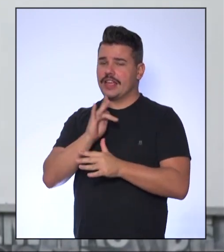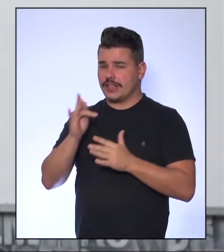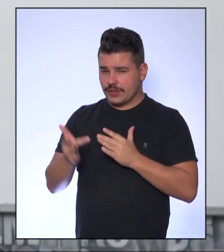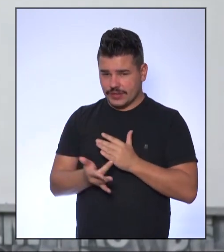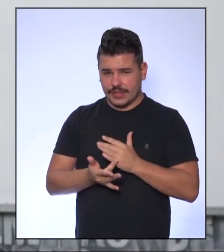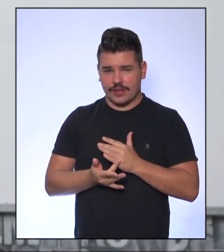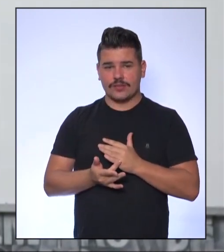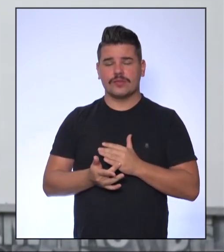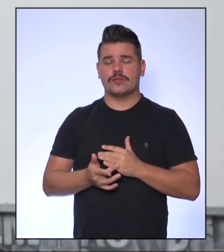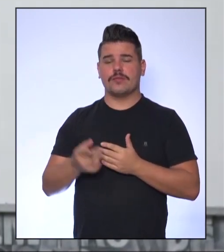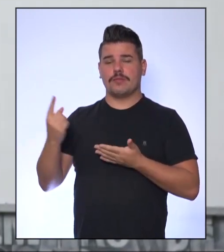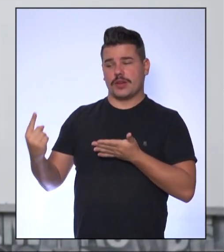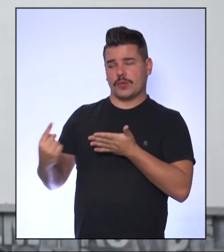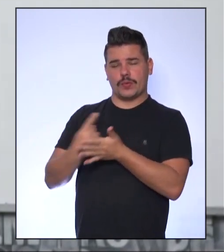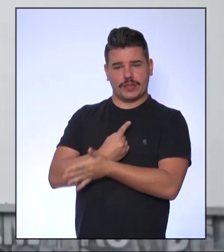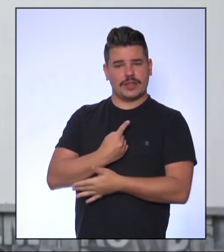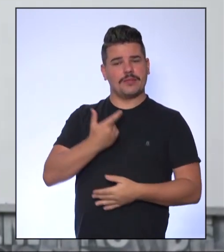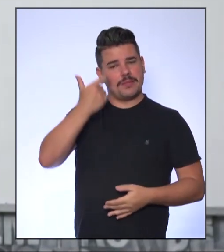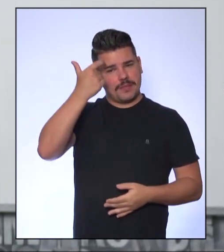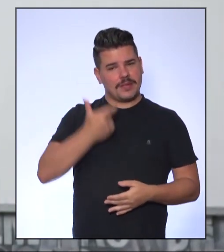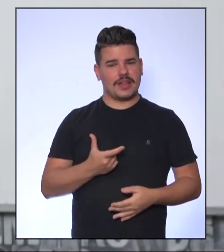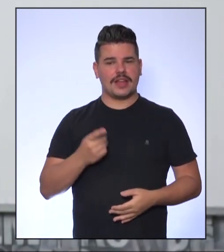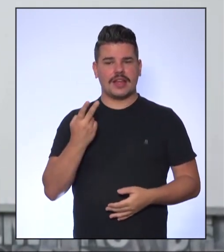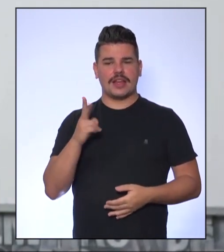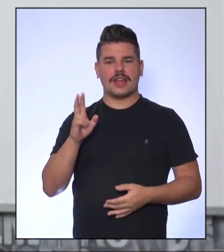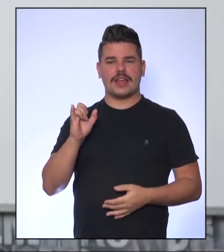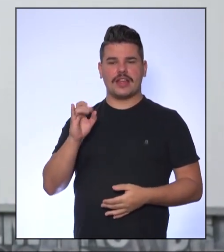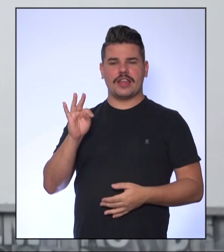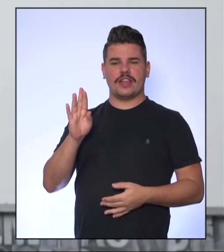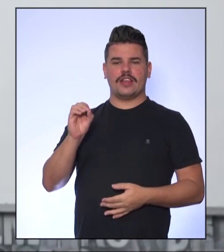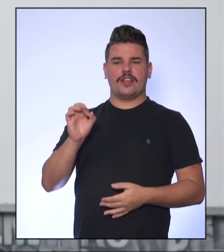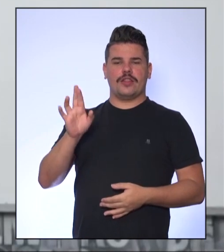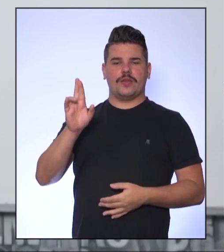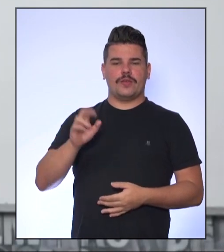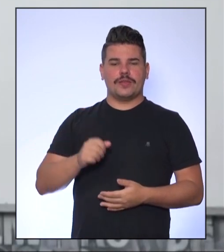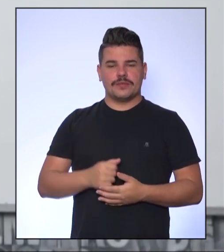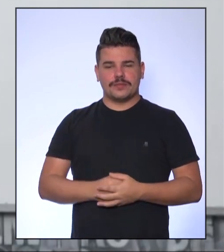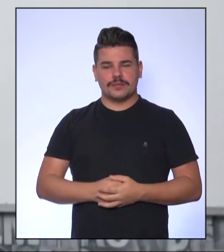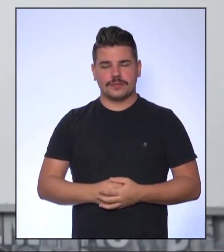para o Heitor. Vamos aqui começar com as nossas dúvidas.